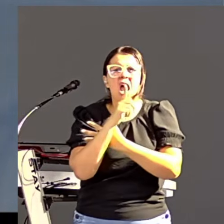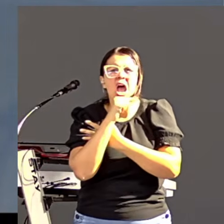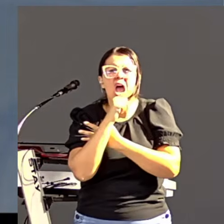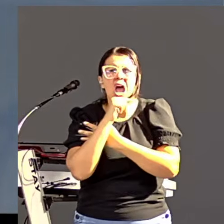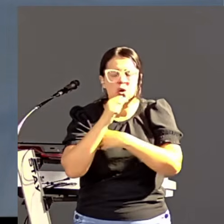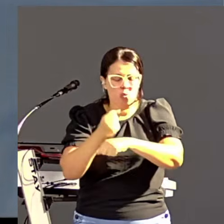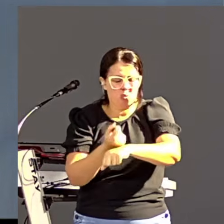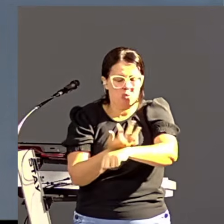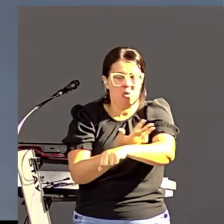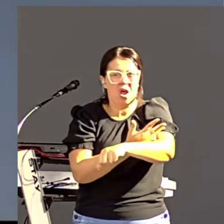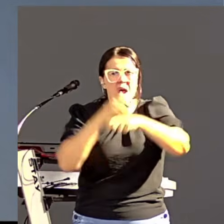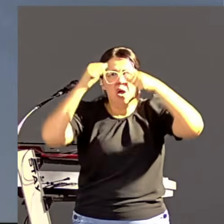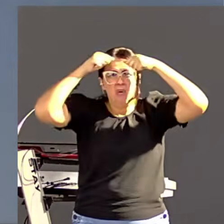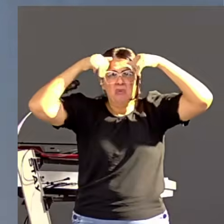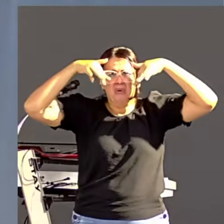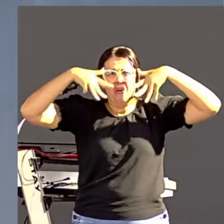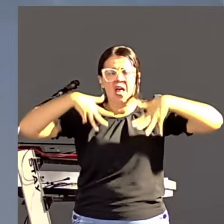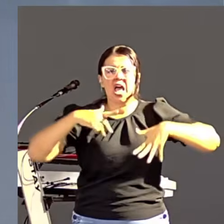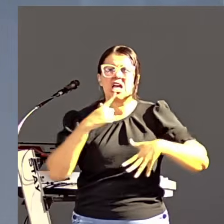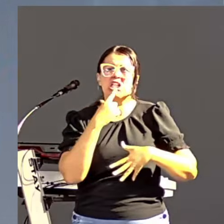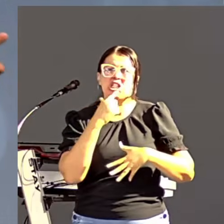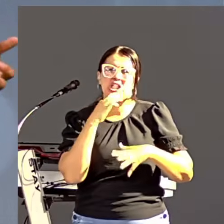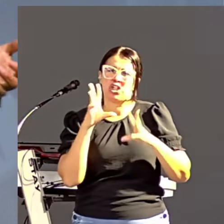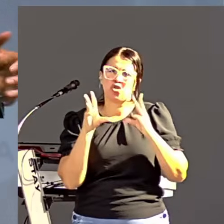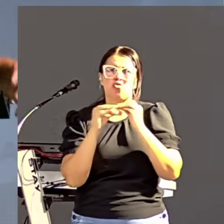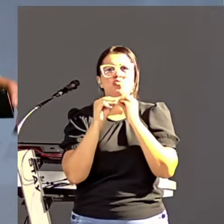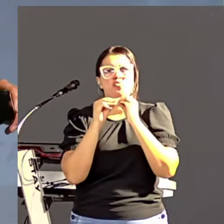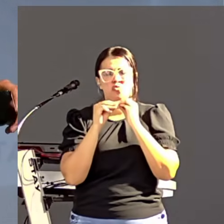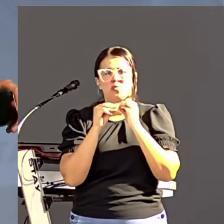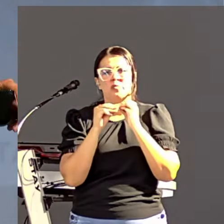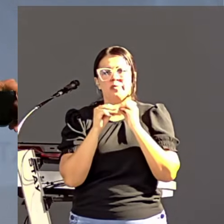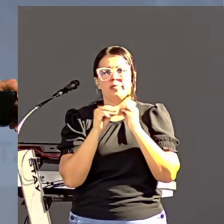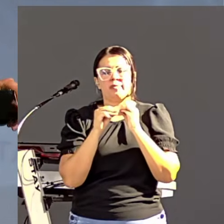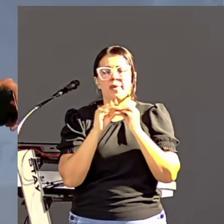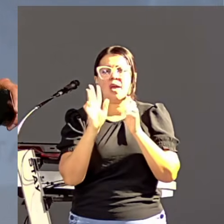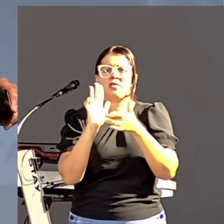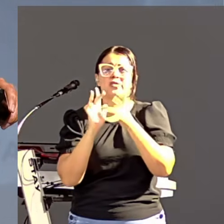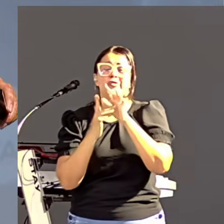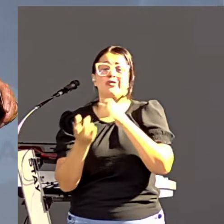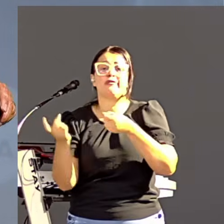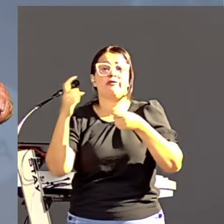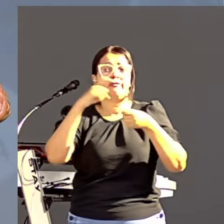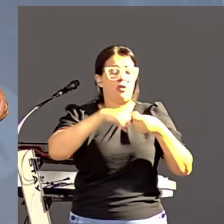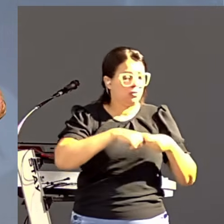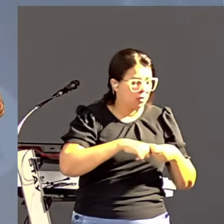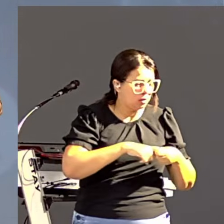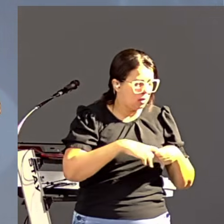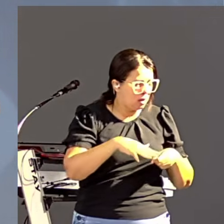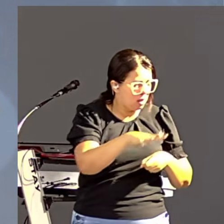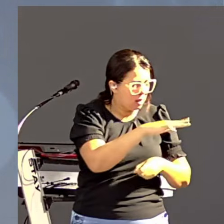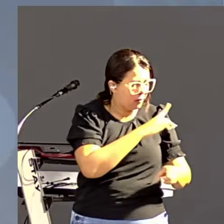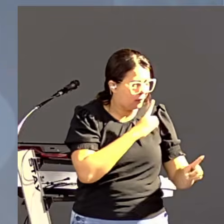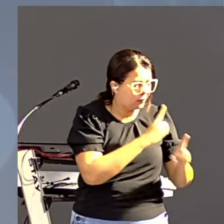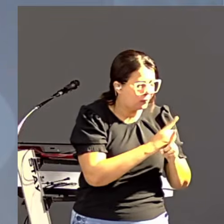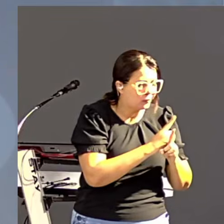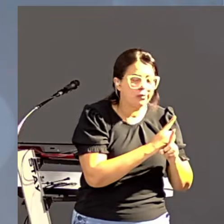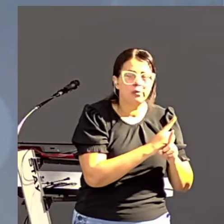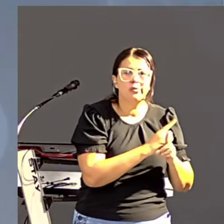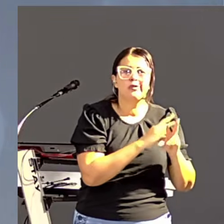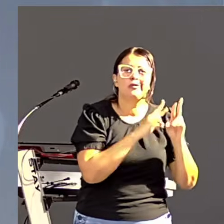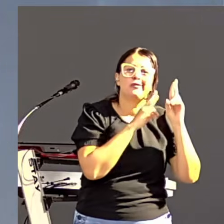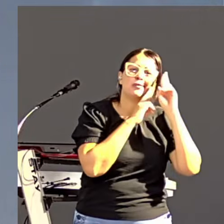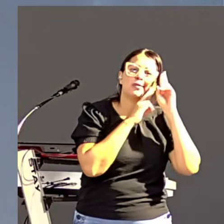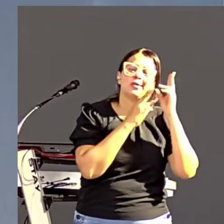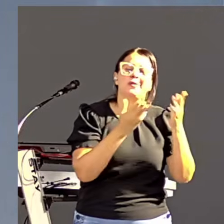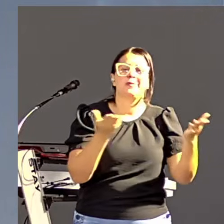suor e sangue. Ele volta daquele tempo de angústia, os discípulos estão dormindo.